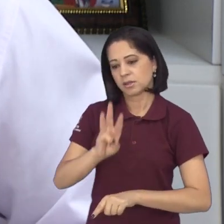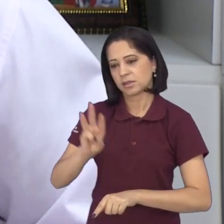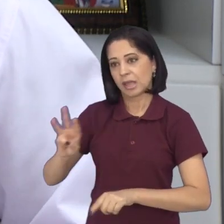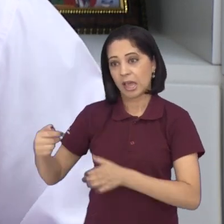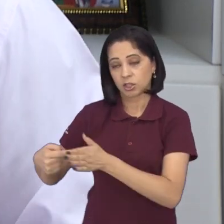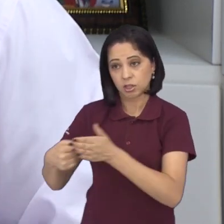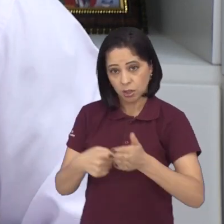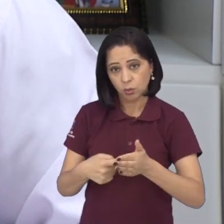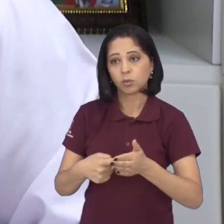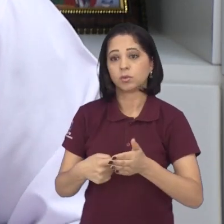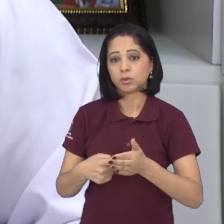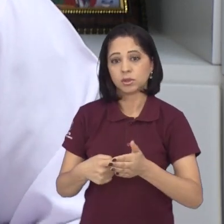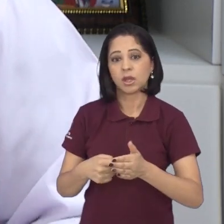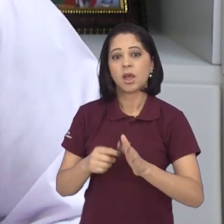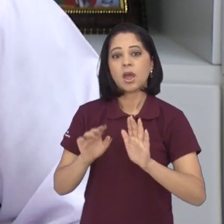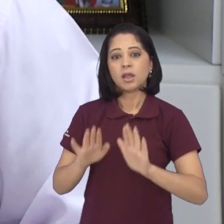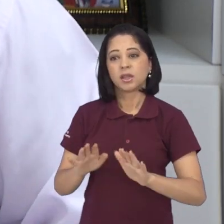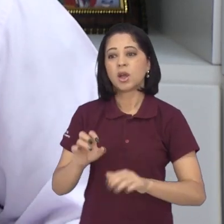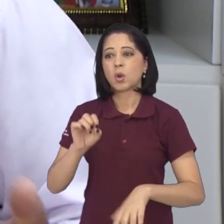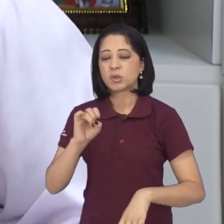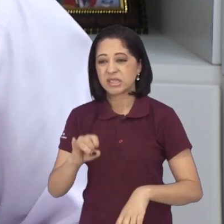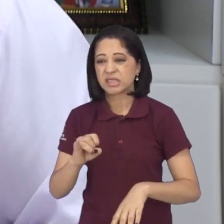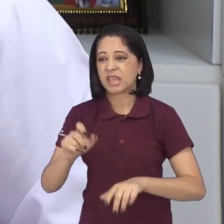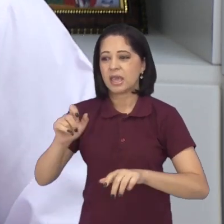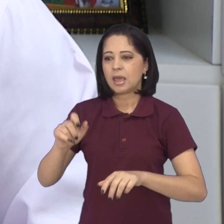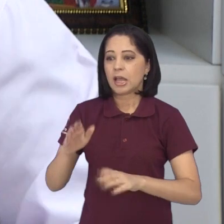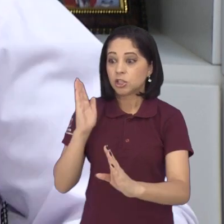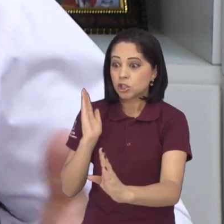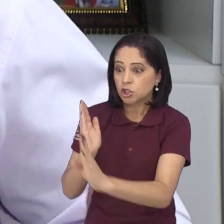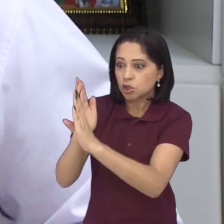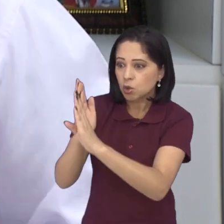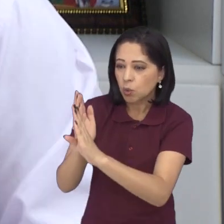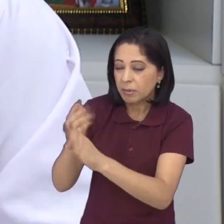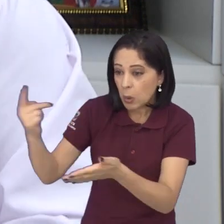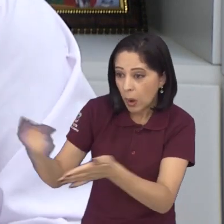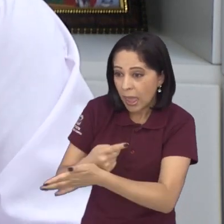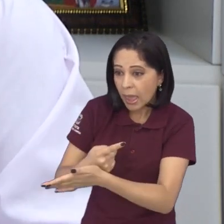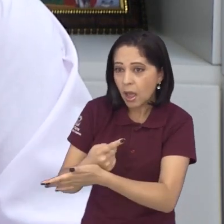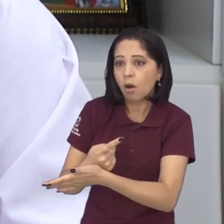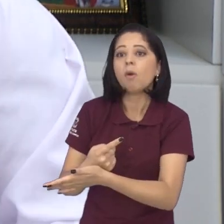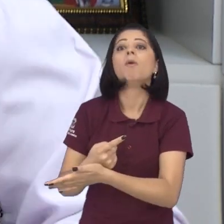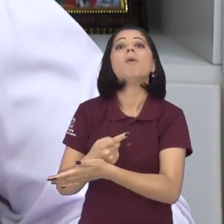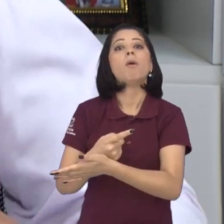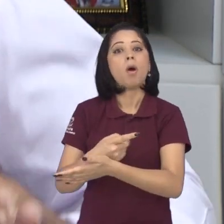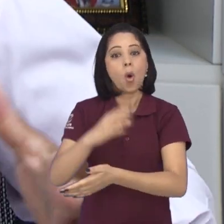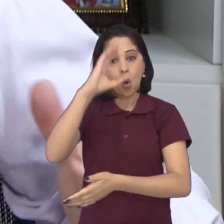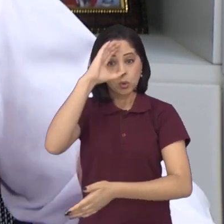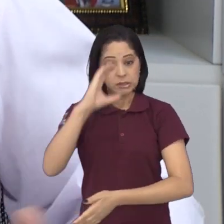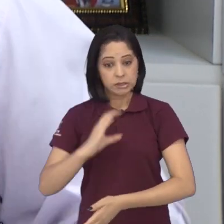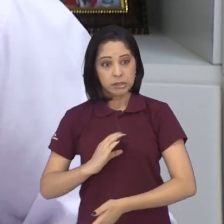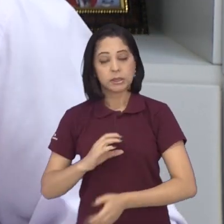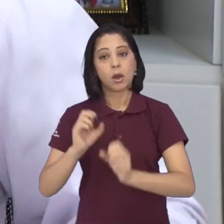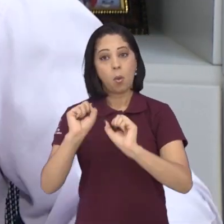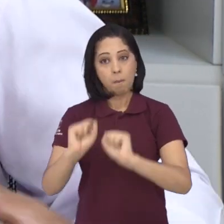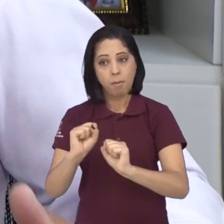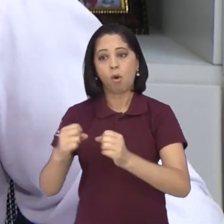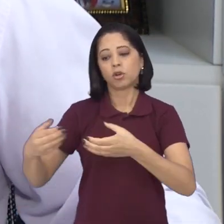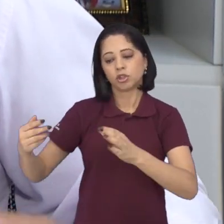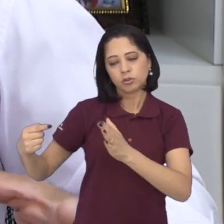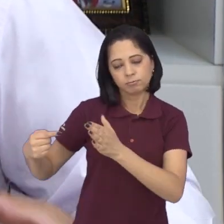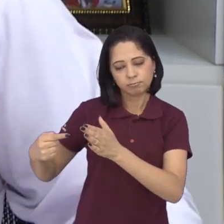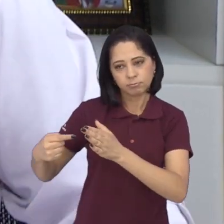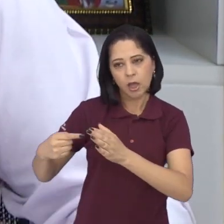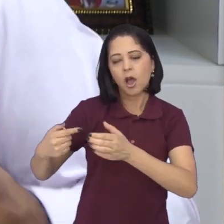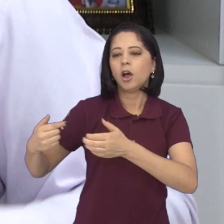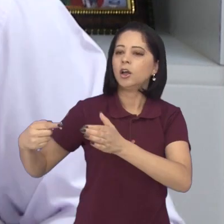de denúncia, podendo então divulgar aquelas pessoas que porventura possam cometer fraudes durante a eleição. A Comissão de